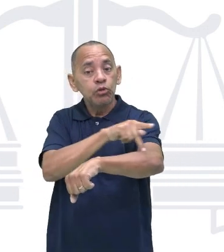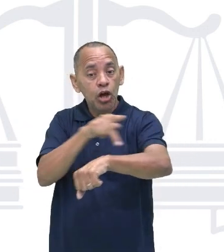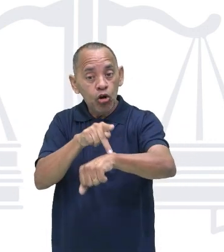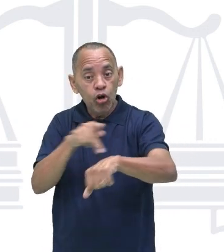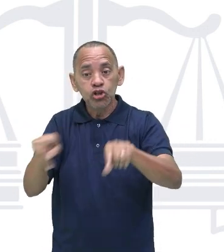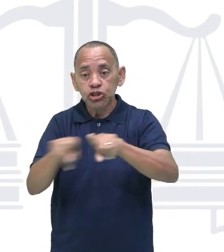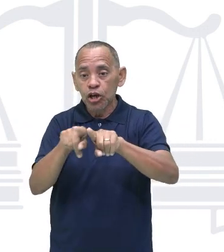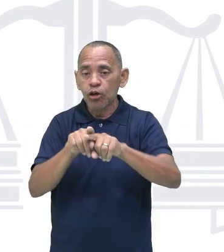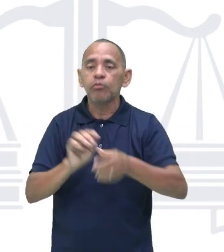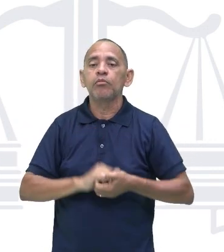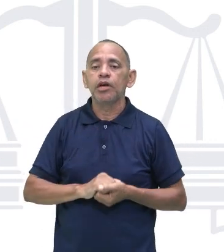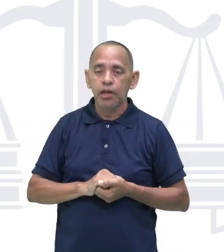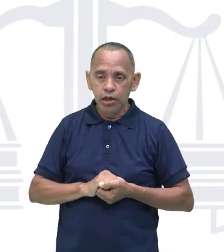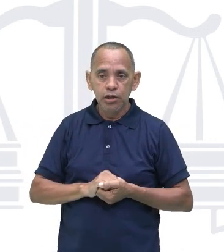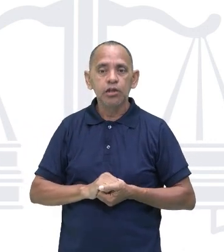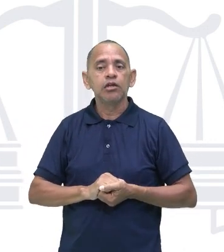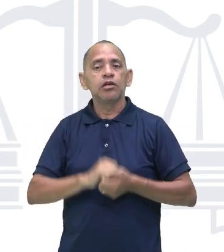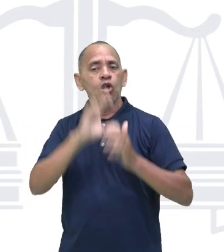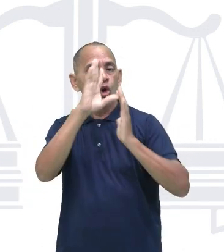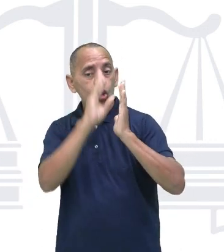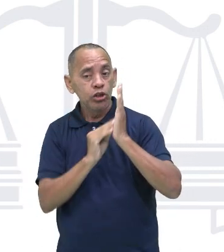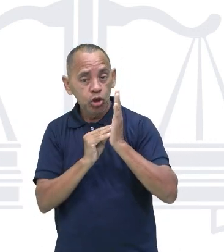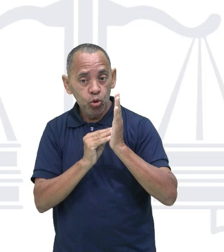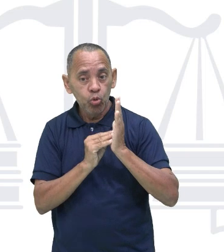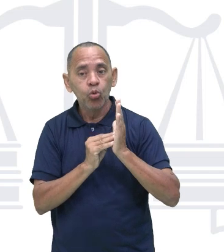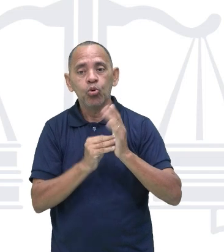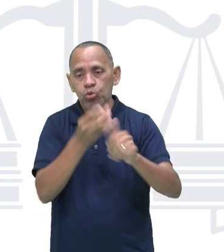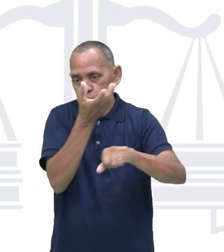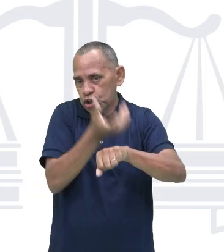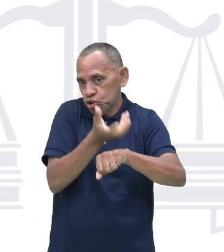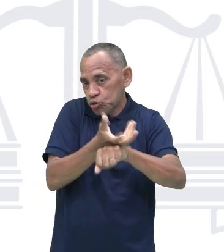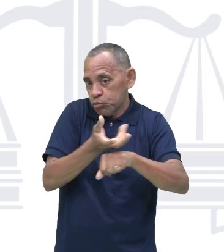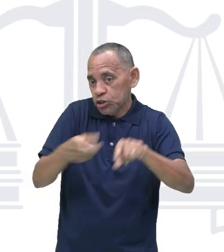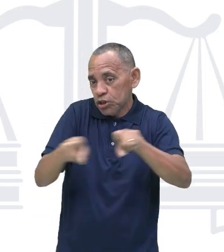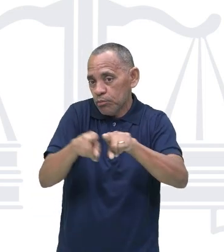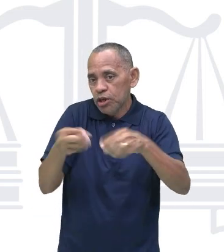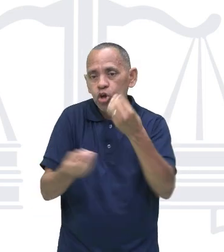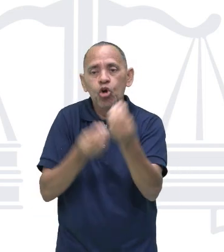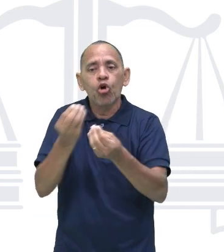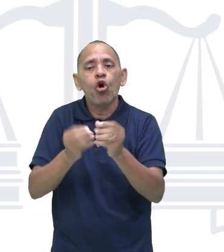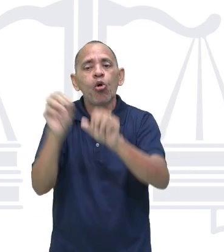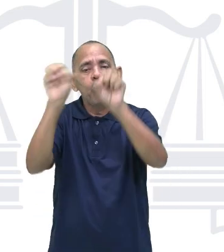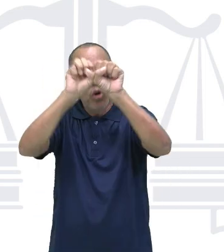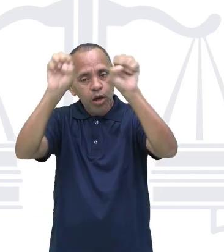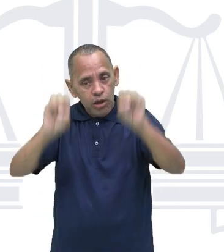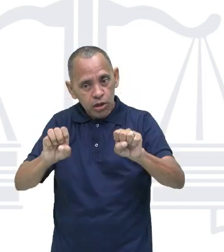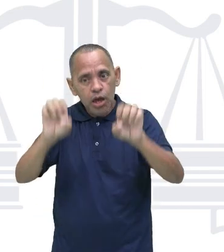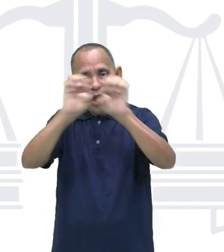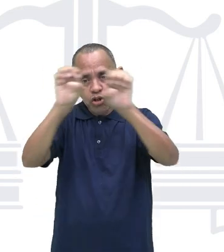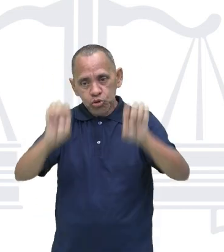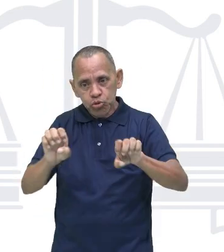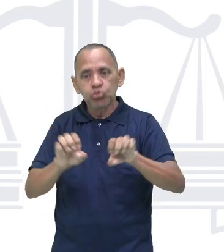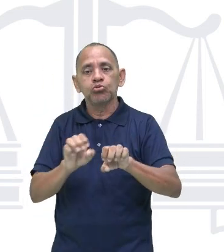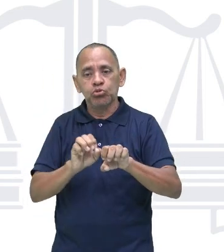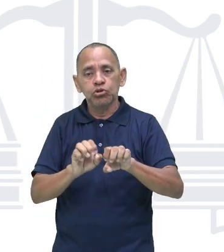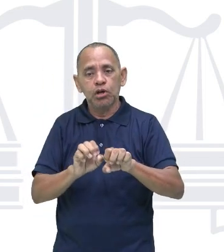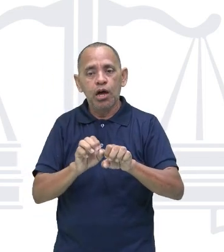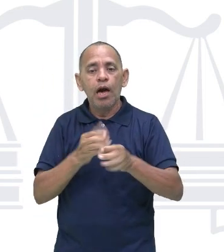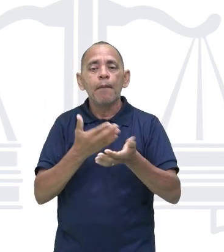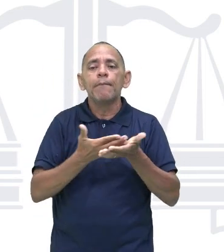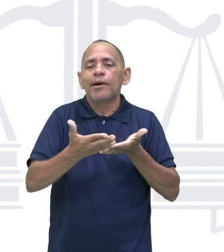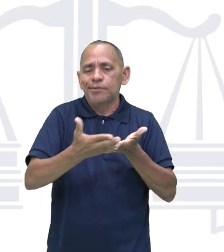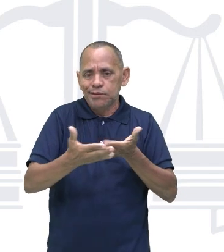quanto formativa, como que a gente se estrutura na escola a partir desses dados. Então, esse documento ele traz todo o